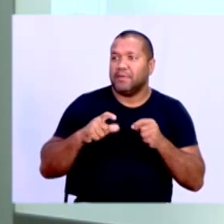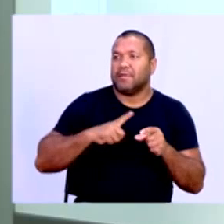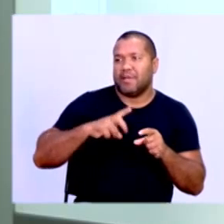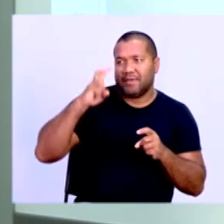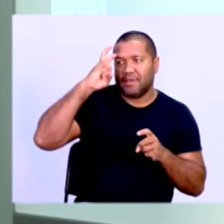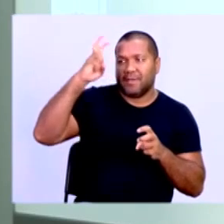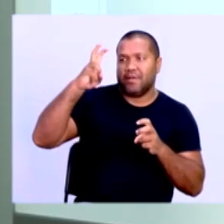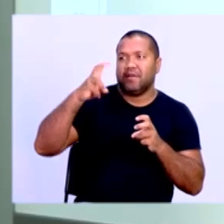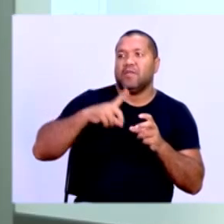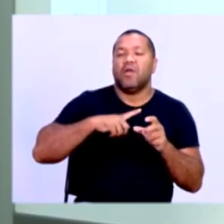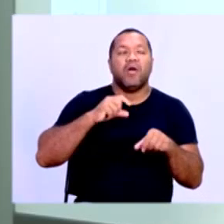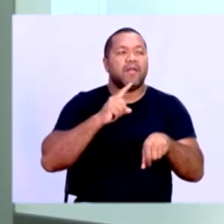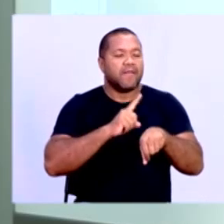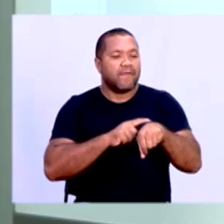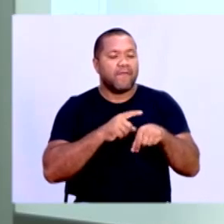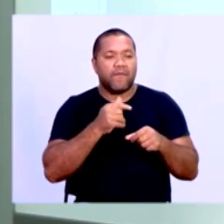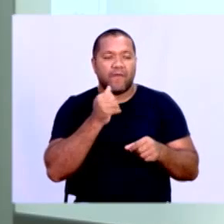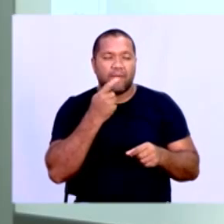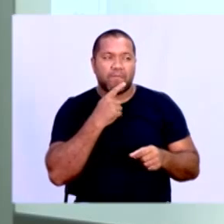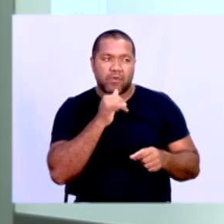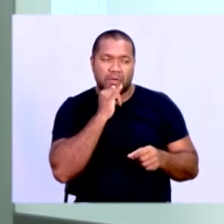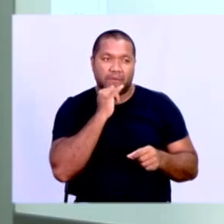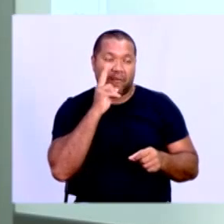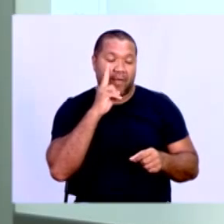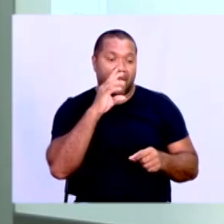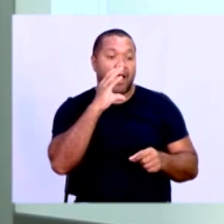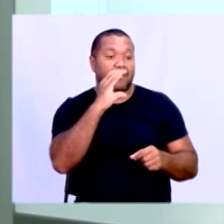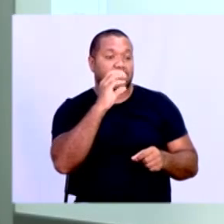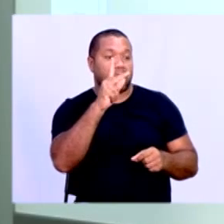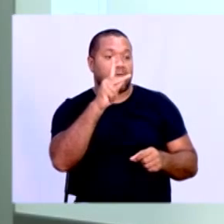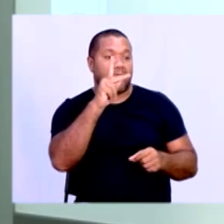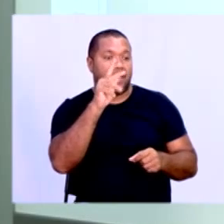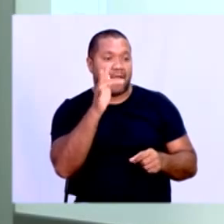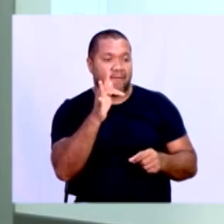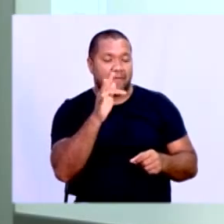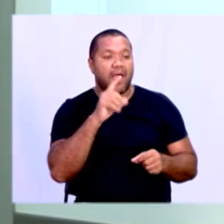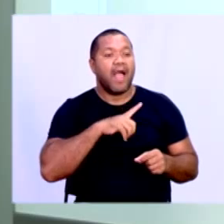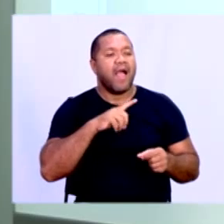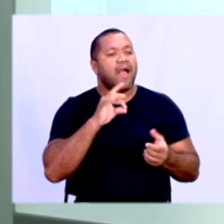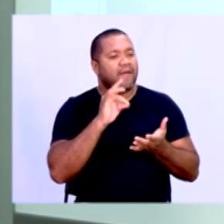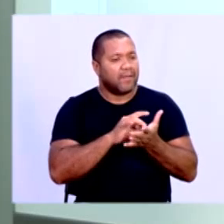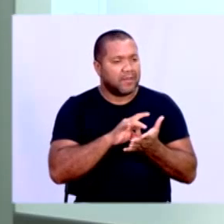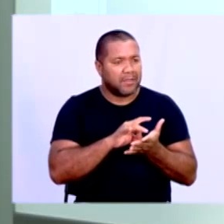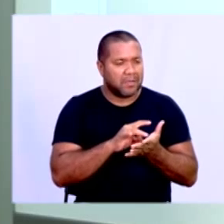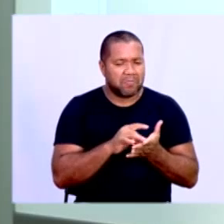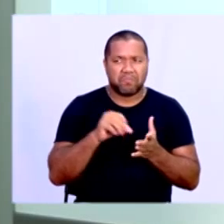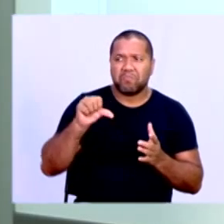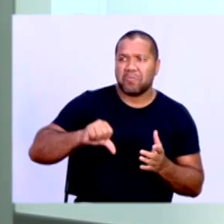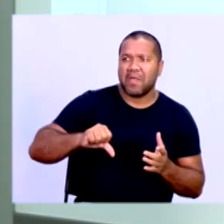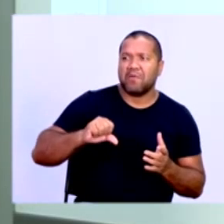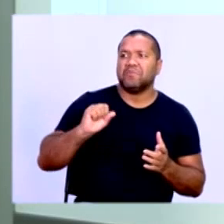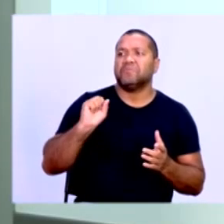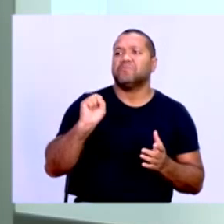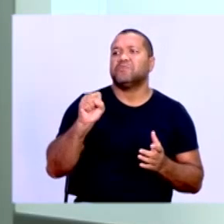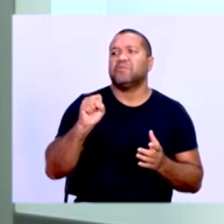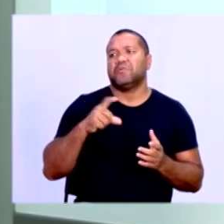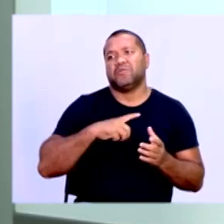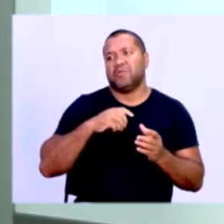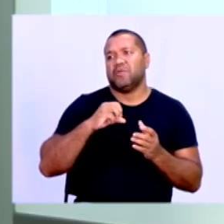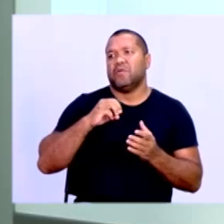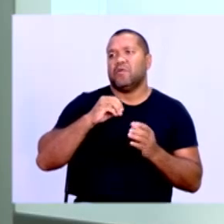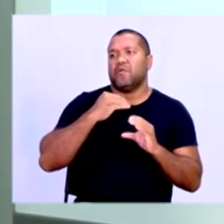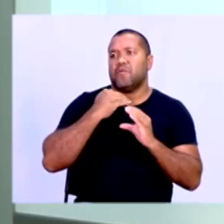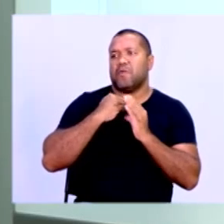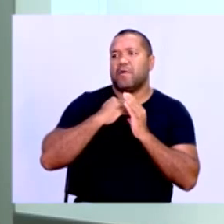o CPF dele, se o CPF dele é válido ou não, se o e-mail dele, ou